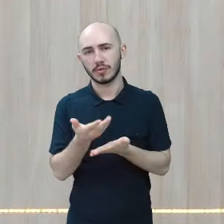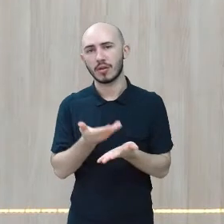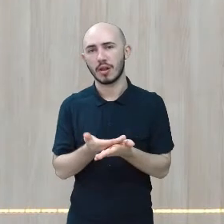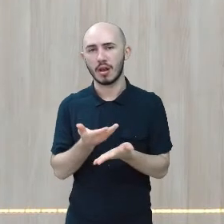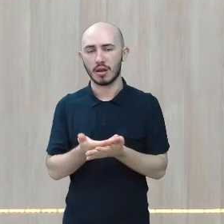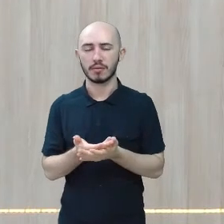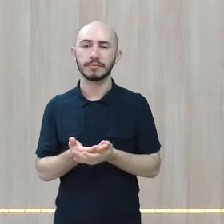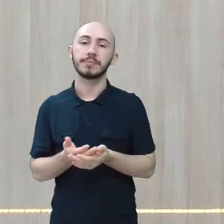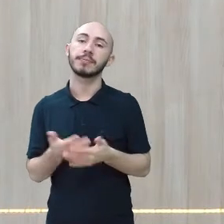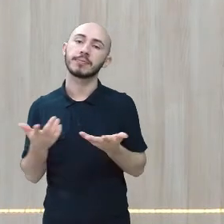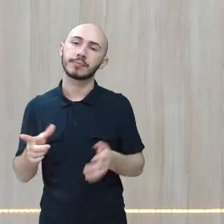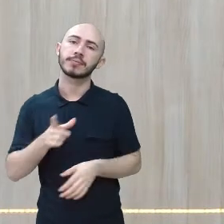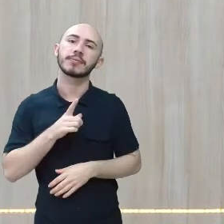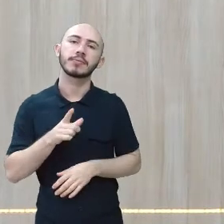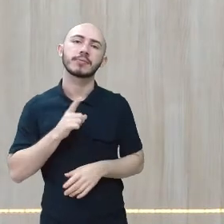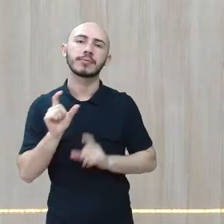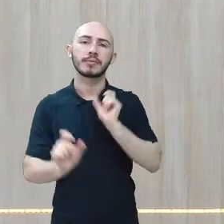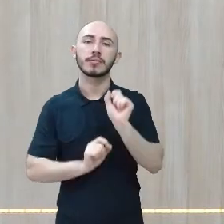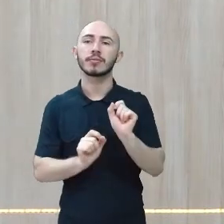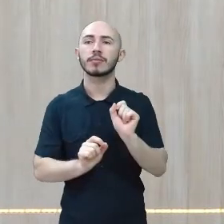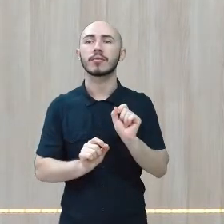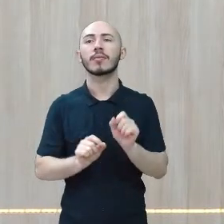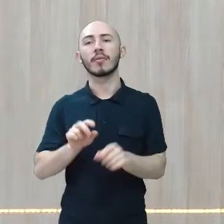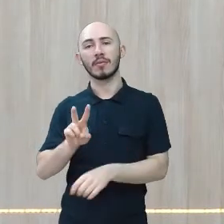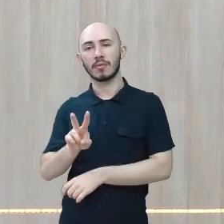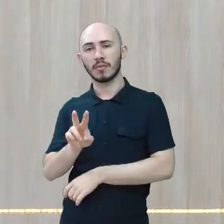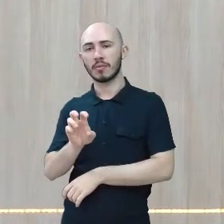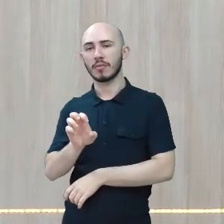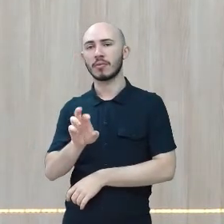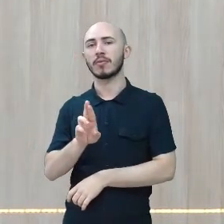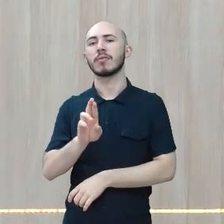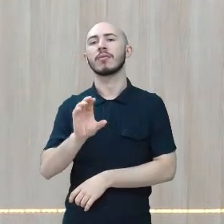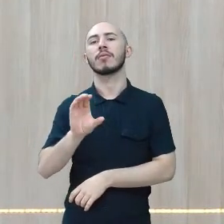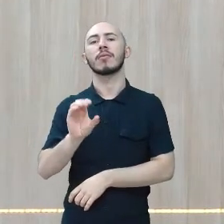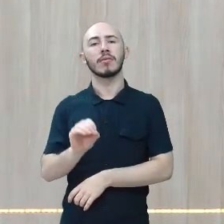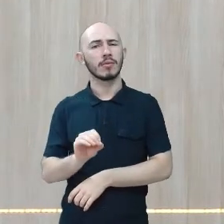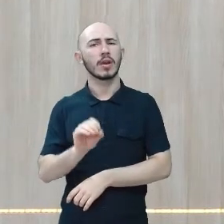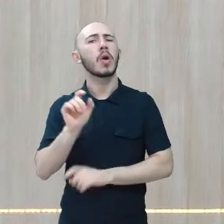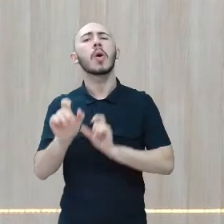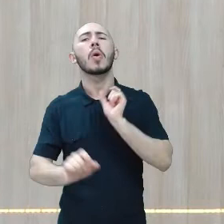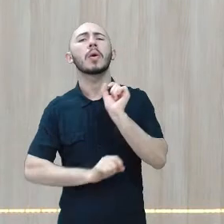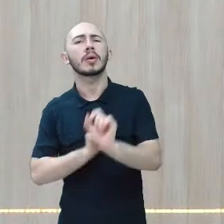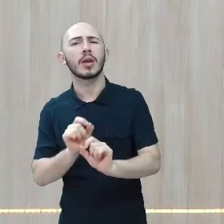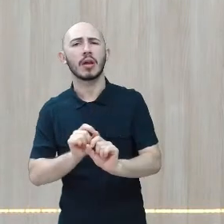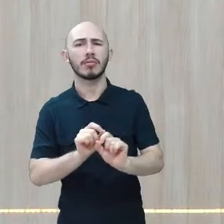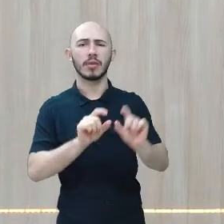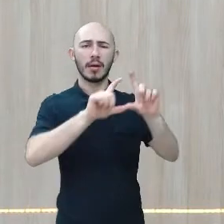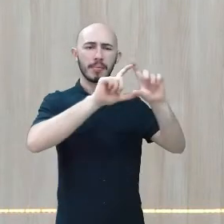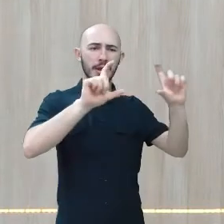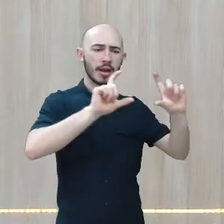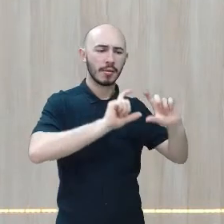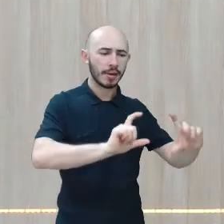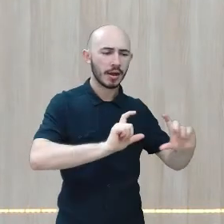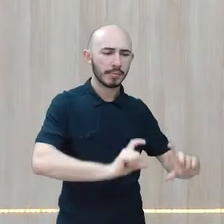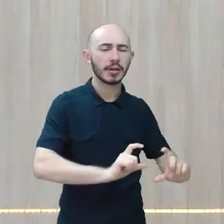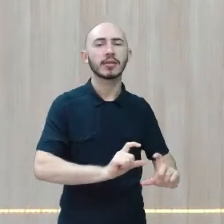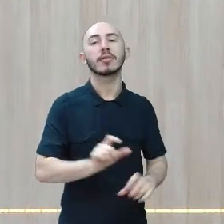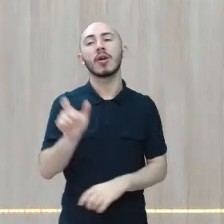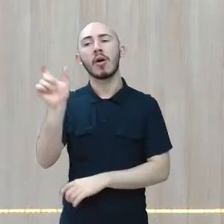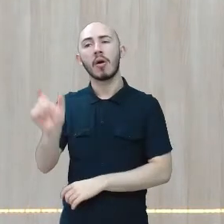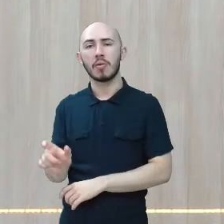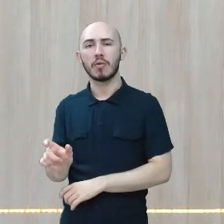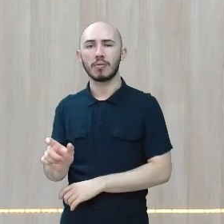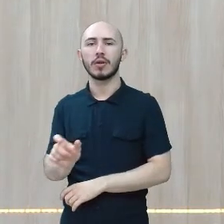vocês, nós temos o verso, não é? Vimos na aula anterior que o filósofo